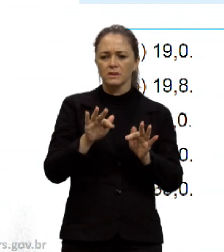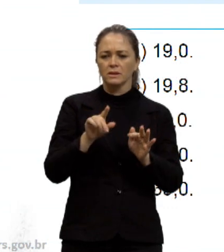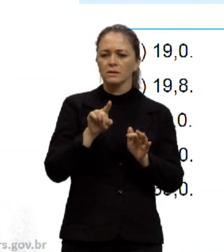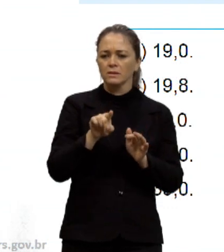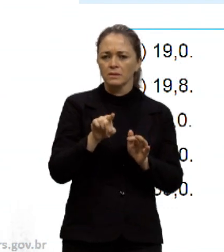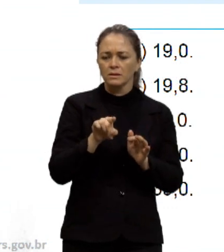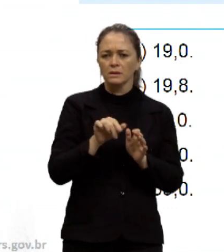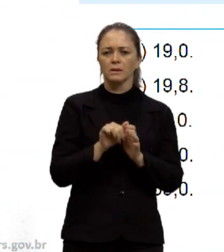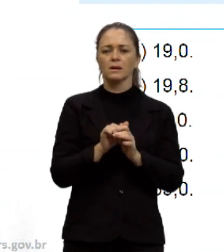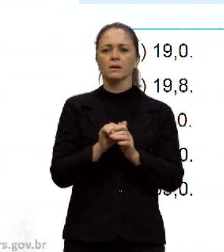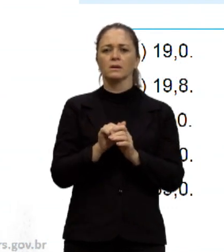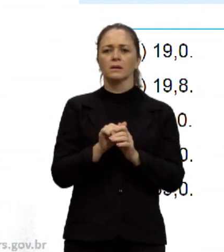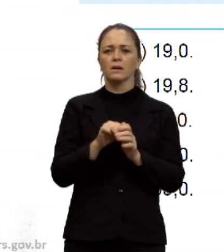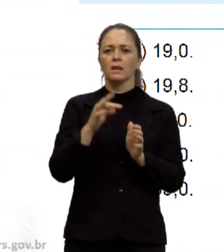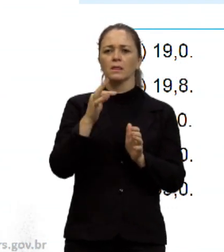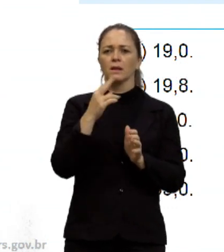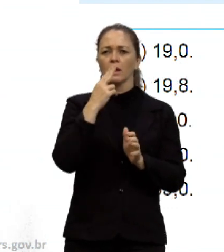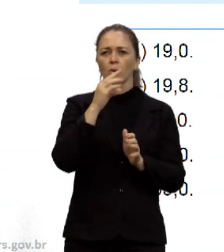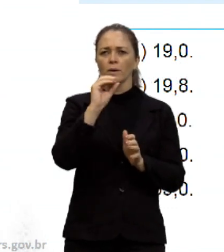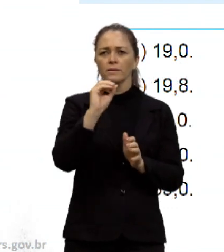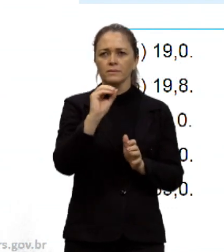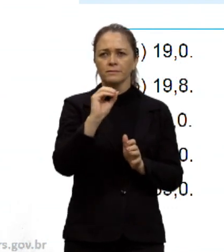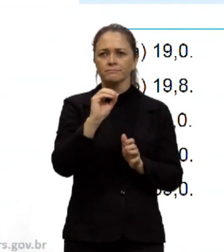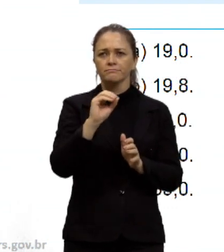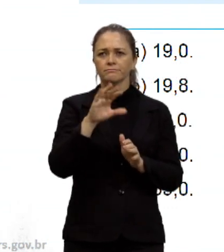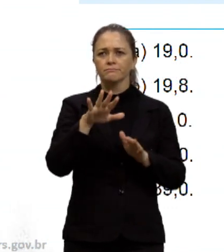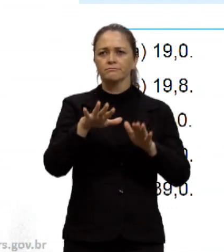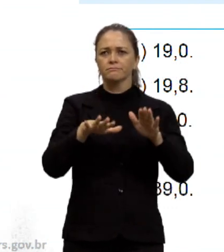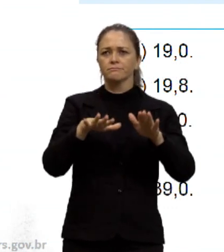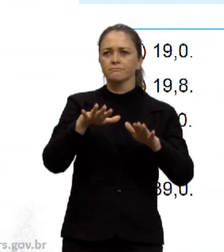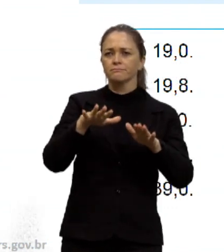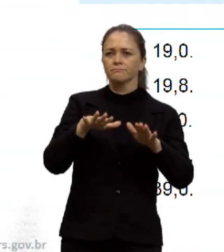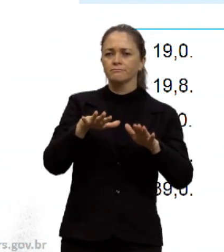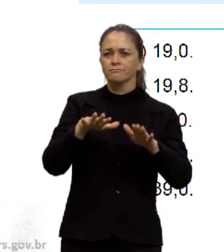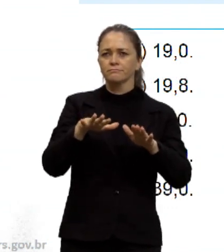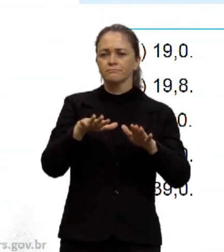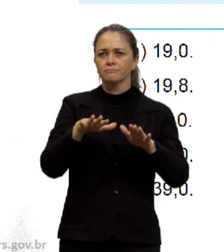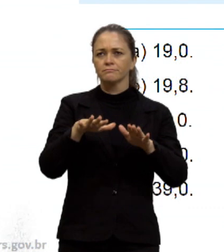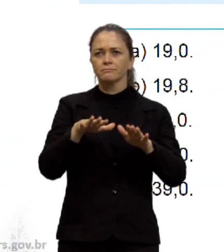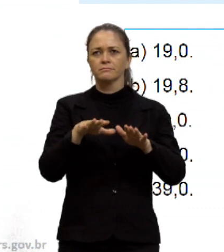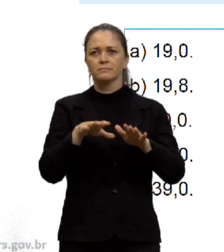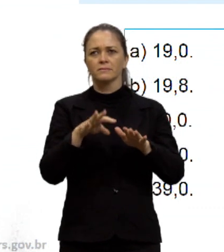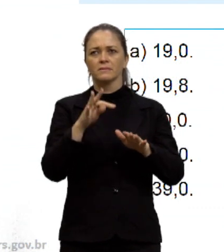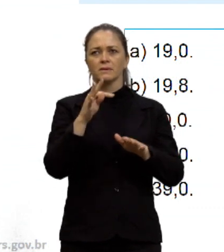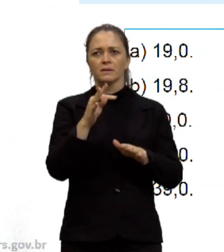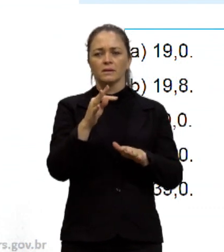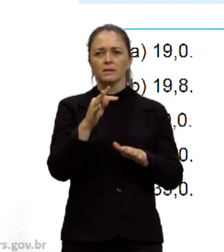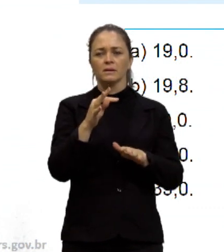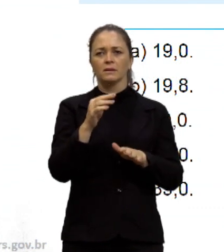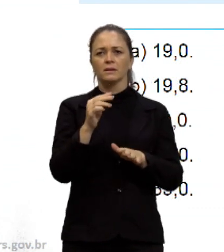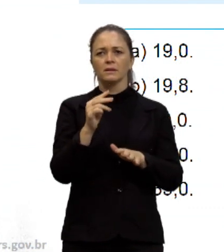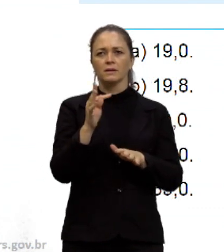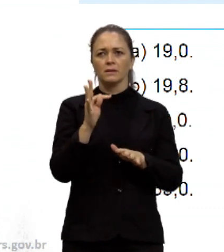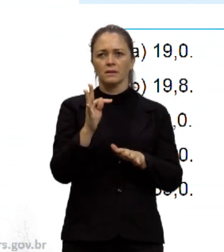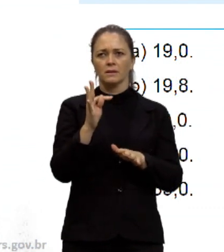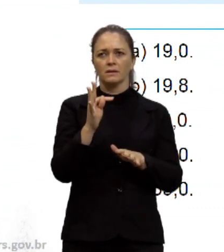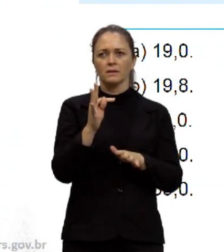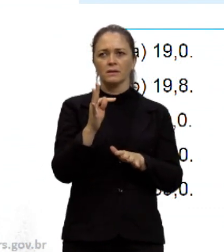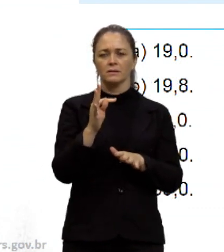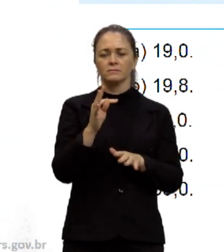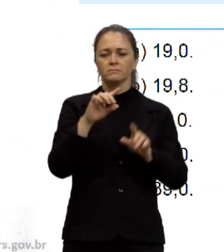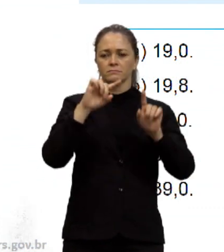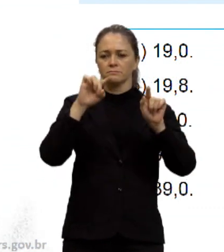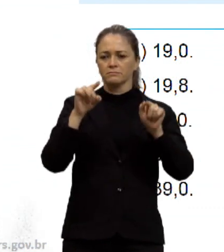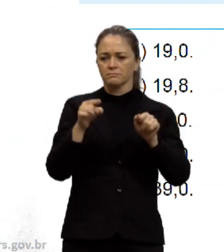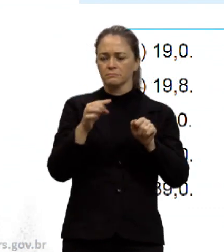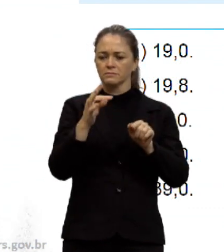igual a zero, e varia de acordo com a expressão T, entre parênteses o T